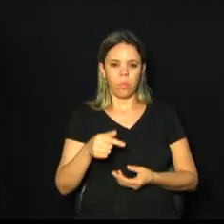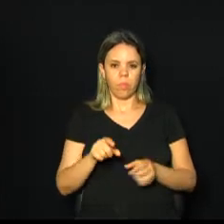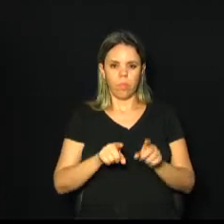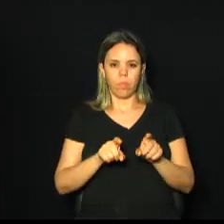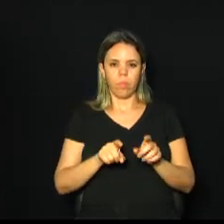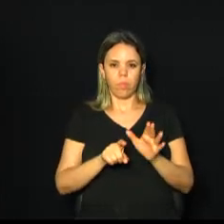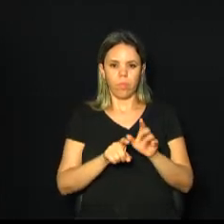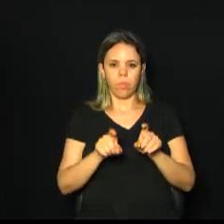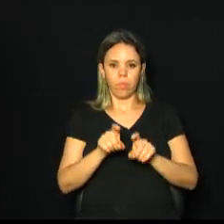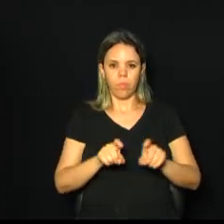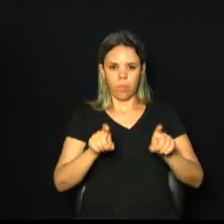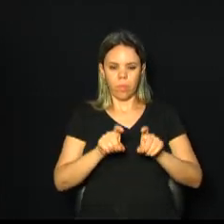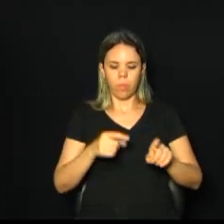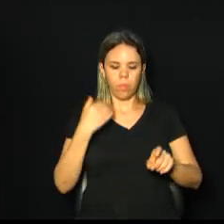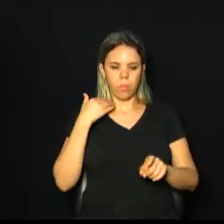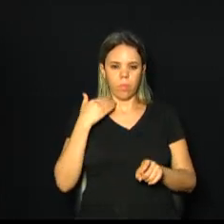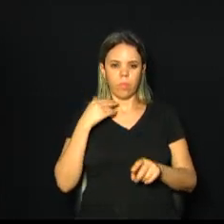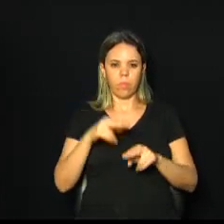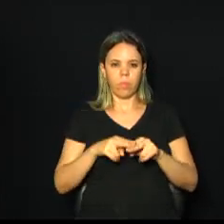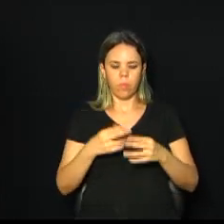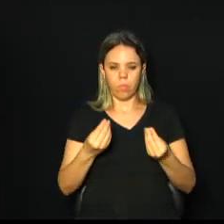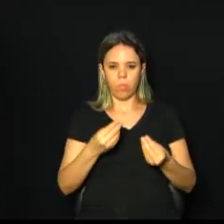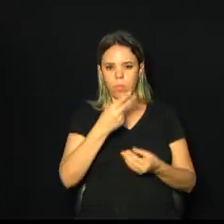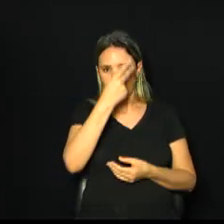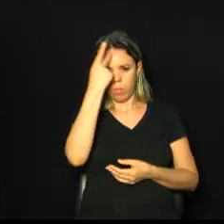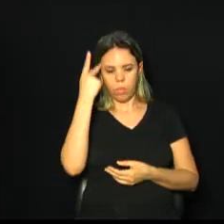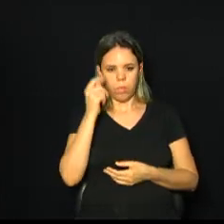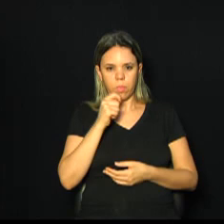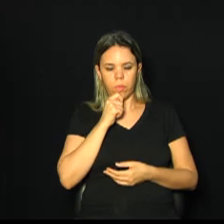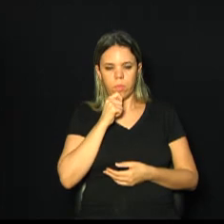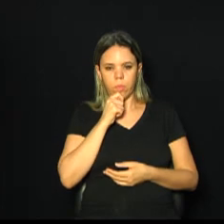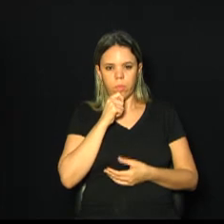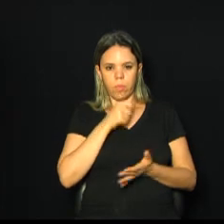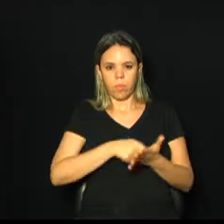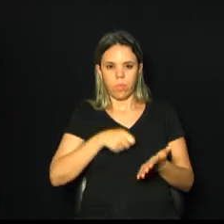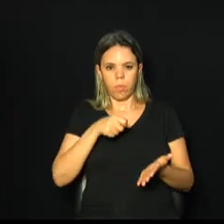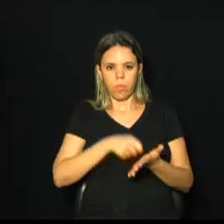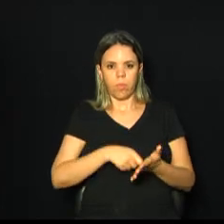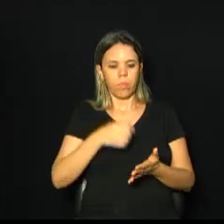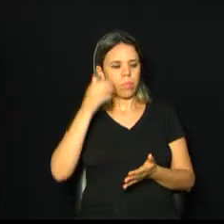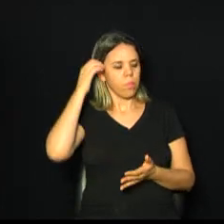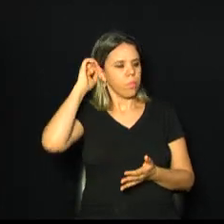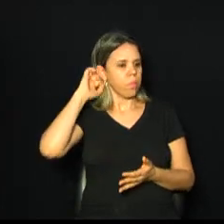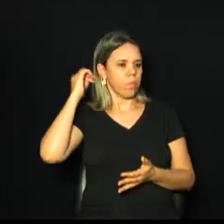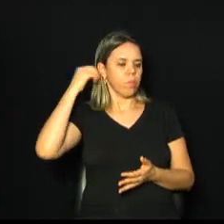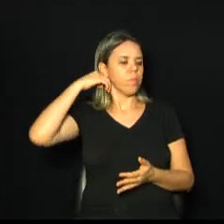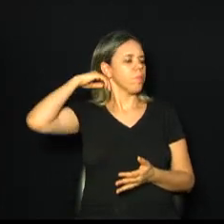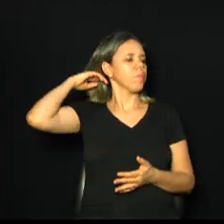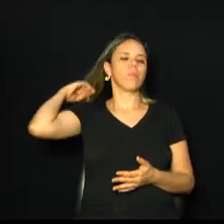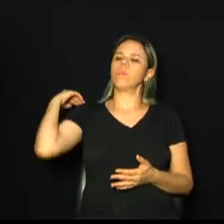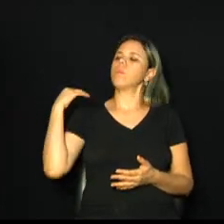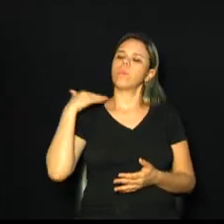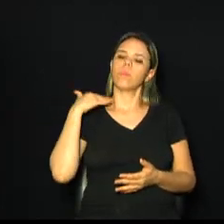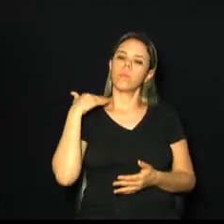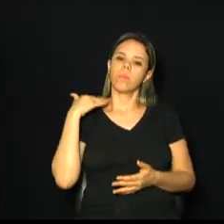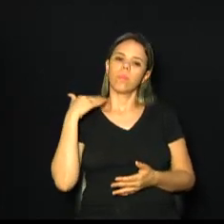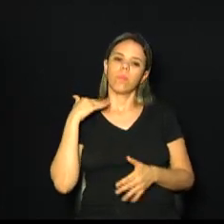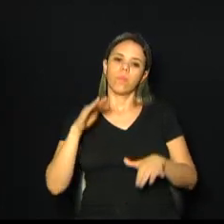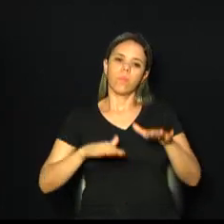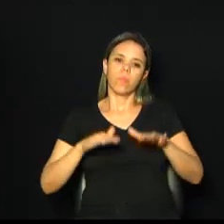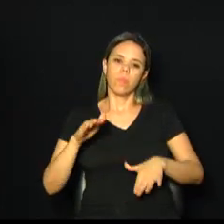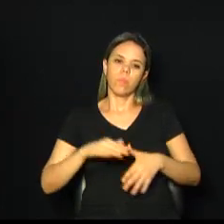bancários. Por isso que muita gente ainda resiste a usar banco em